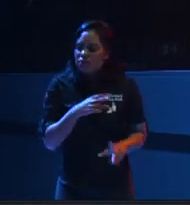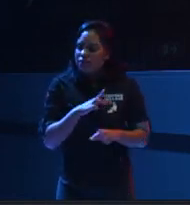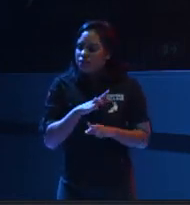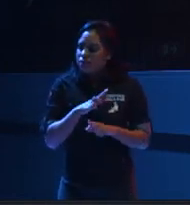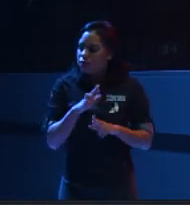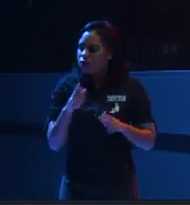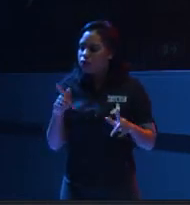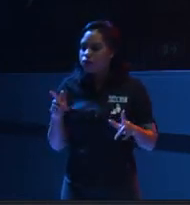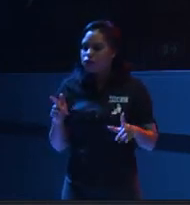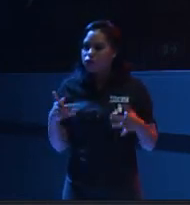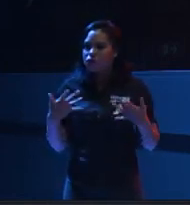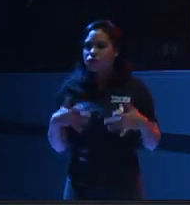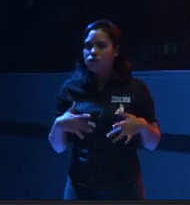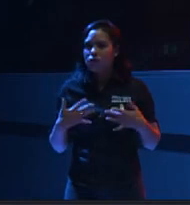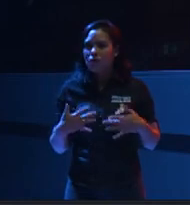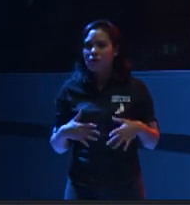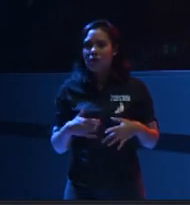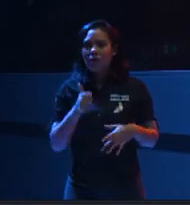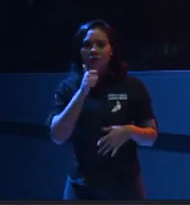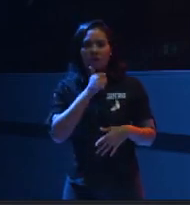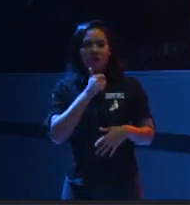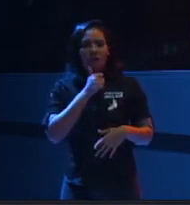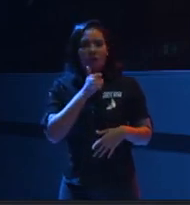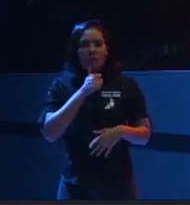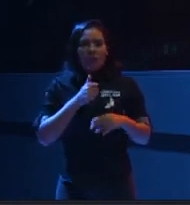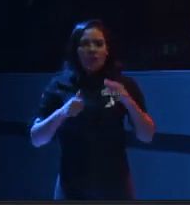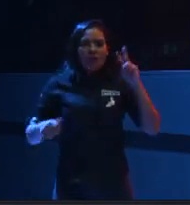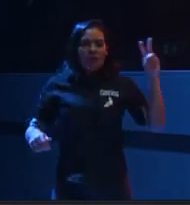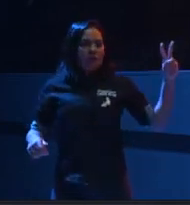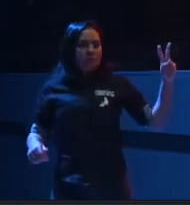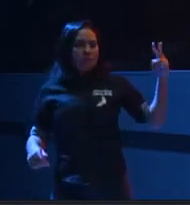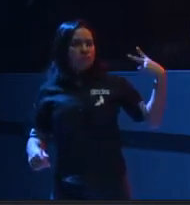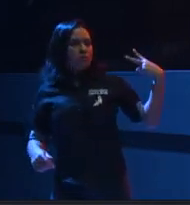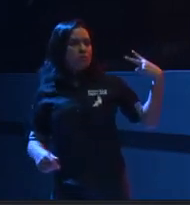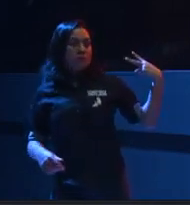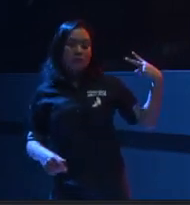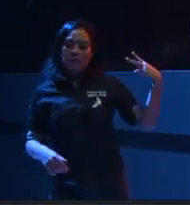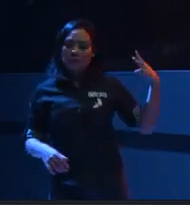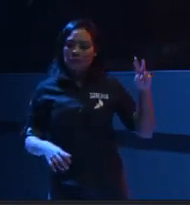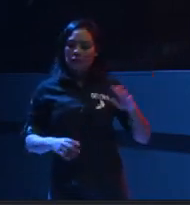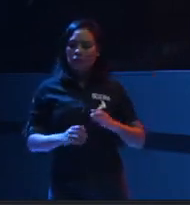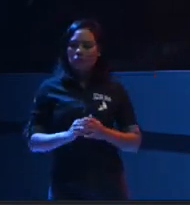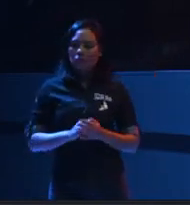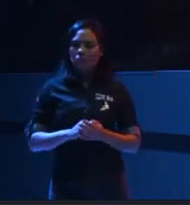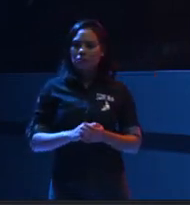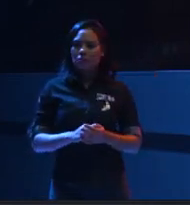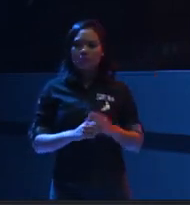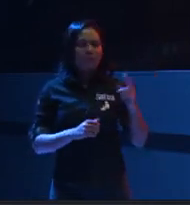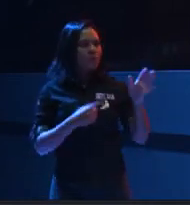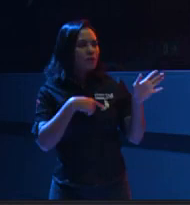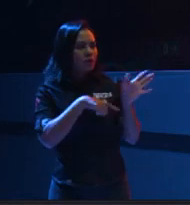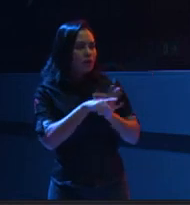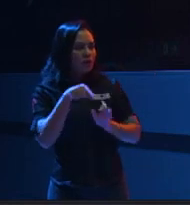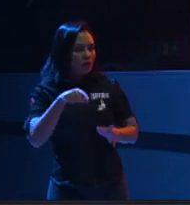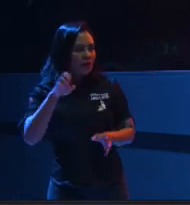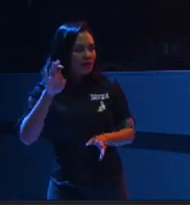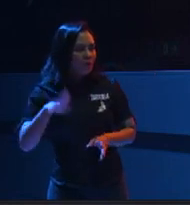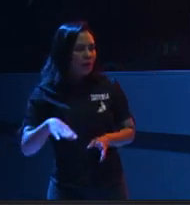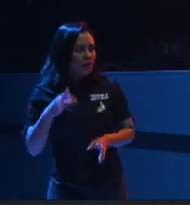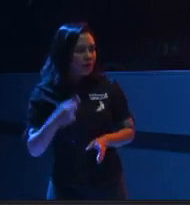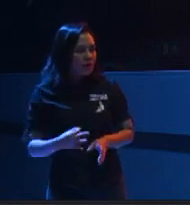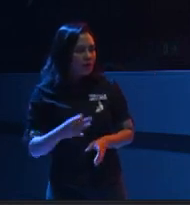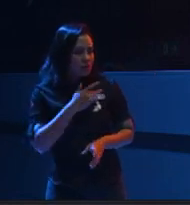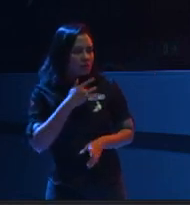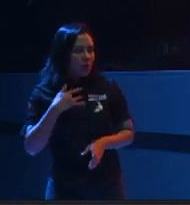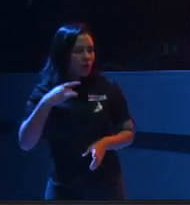e a moça está o do lado me olhou assim eu falei ele tá bem mesmo Oi